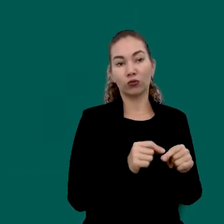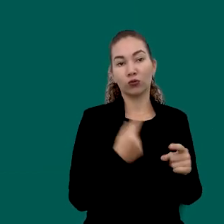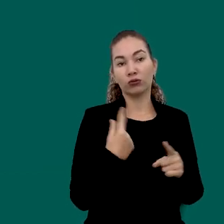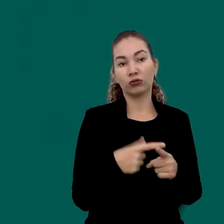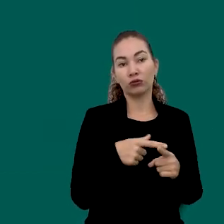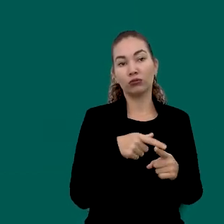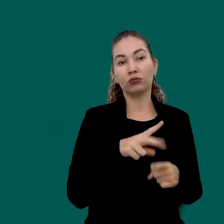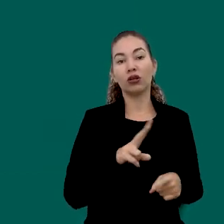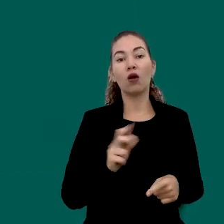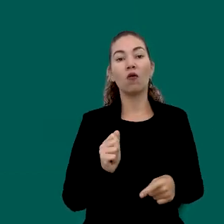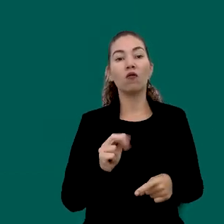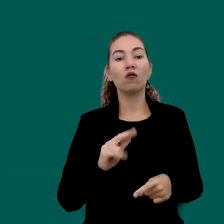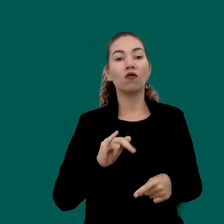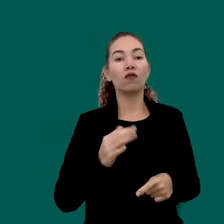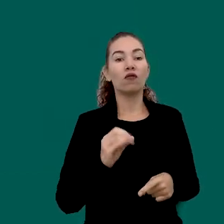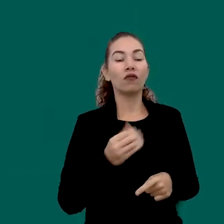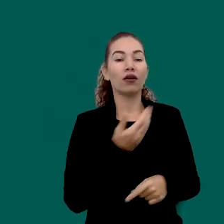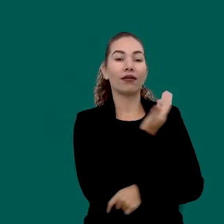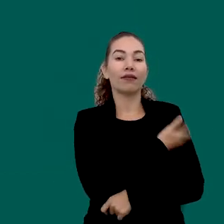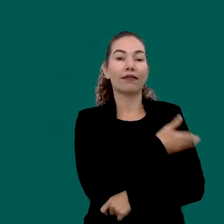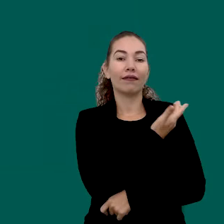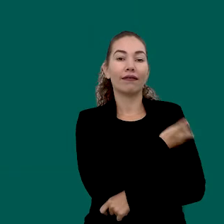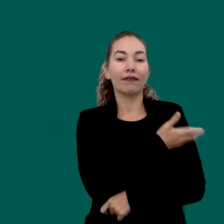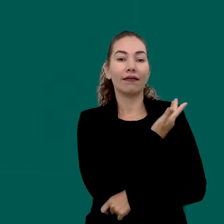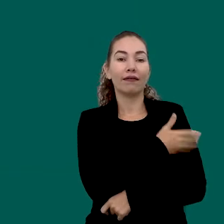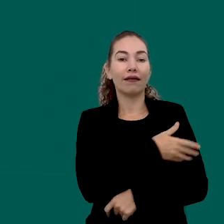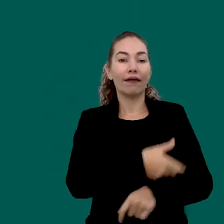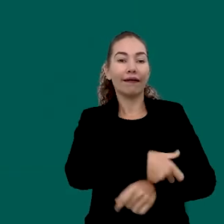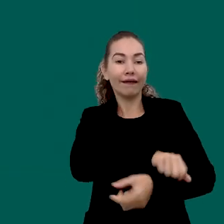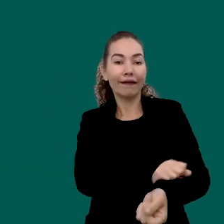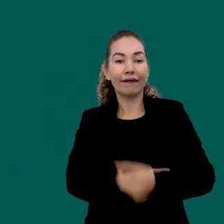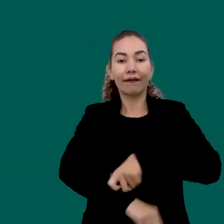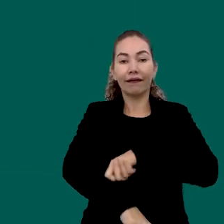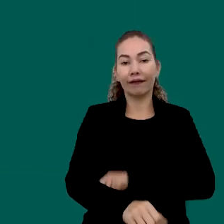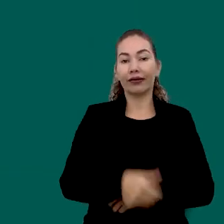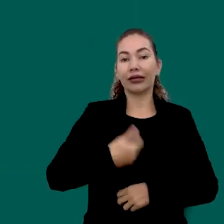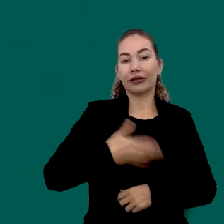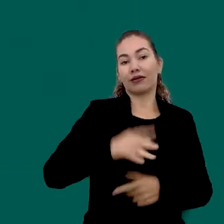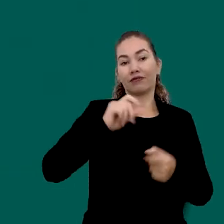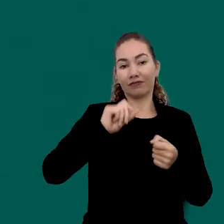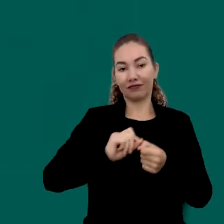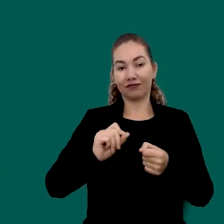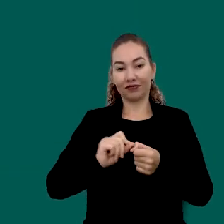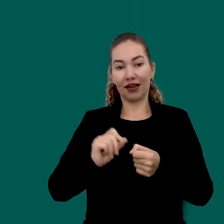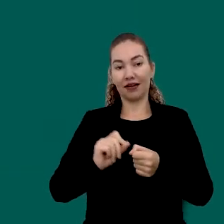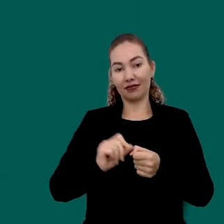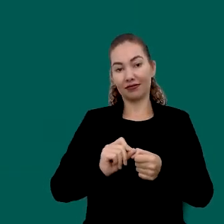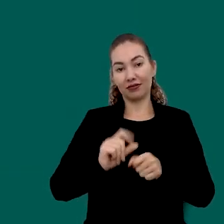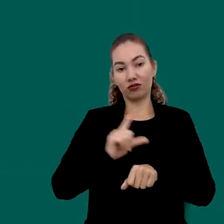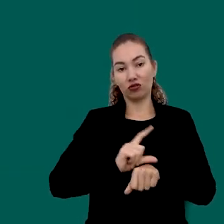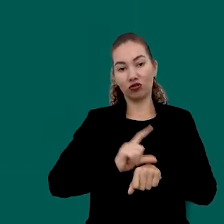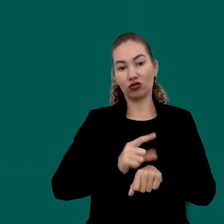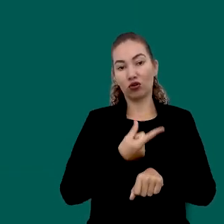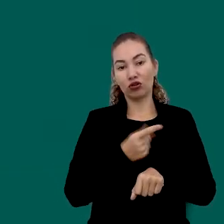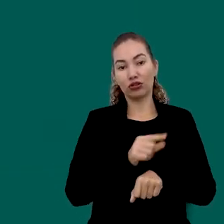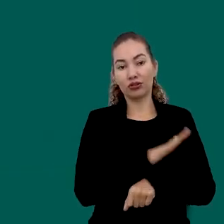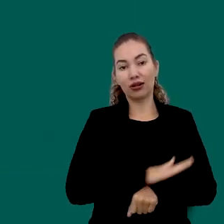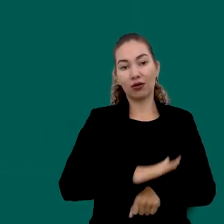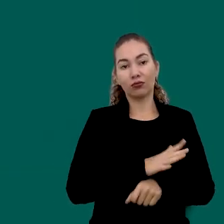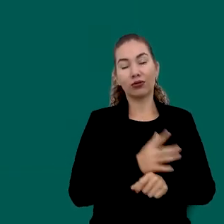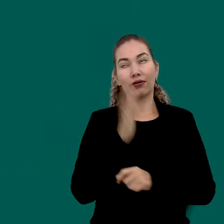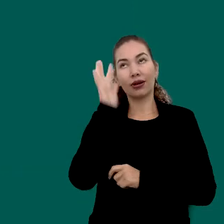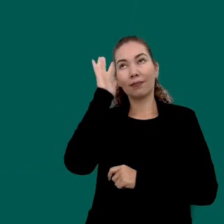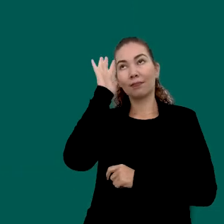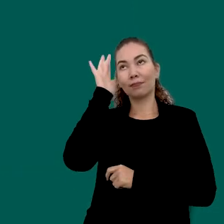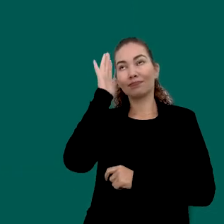a tomar decisões, porque o varejista ele é muito acostumado a arregaçar as mangas e fazer o operacional de loja e